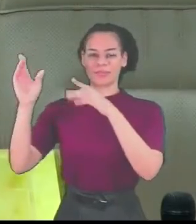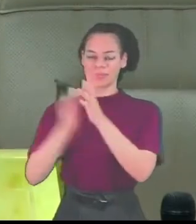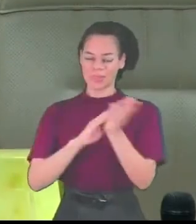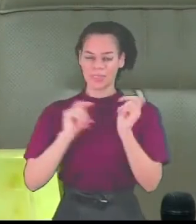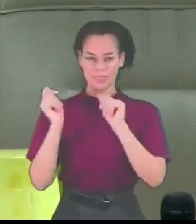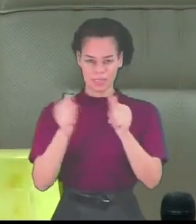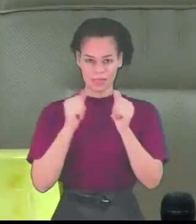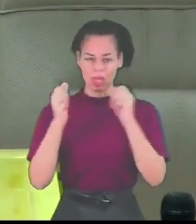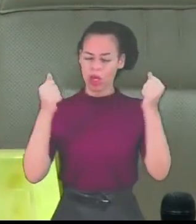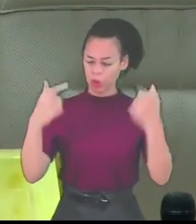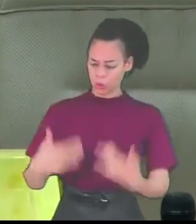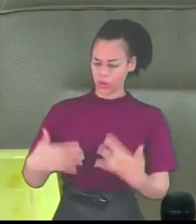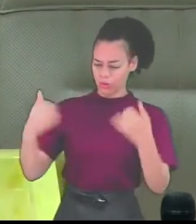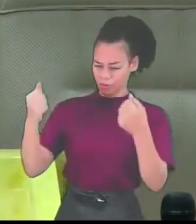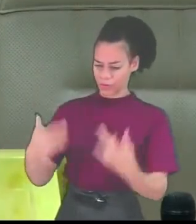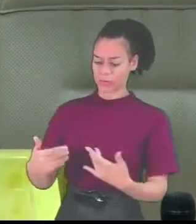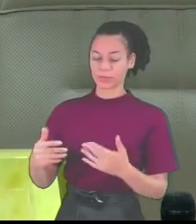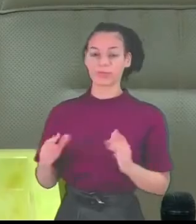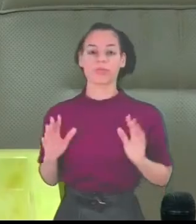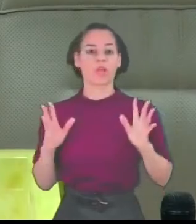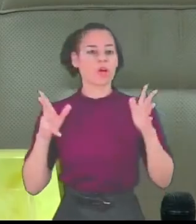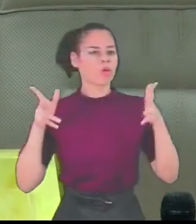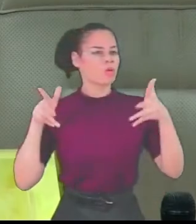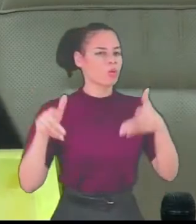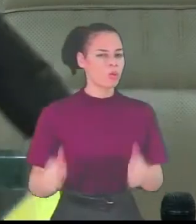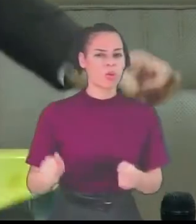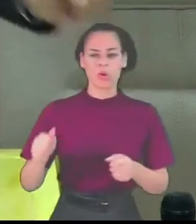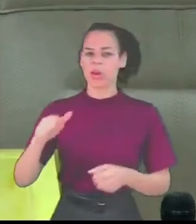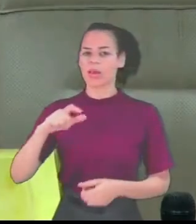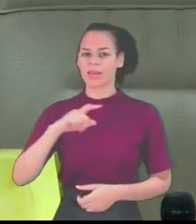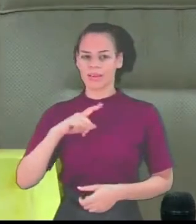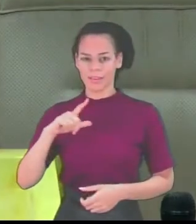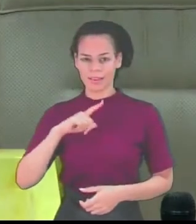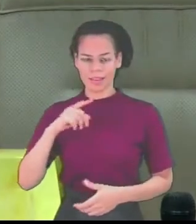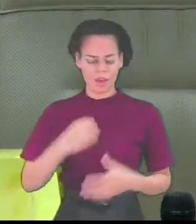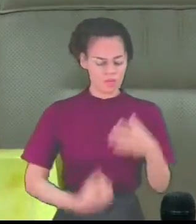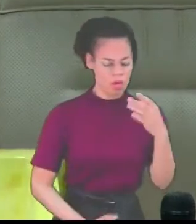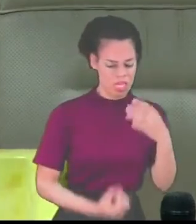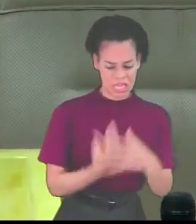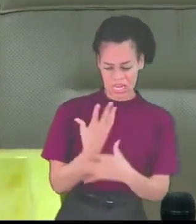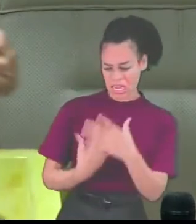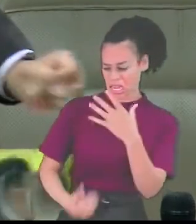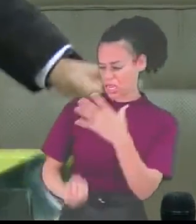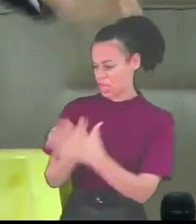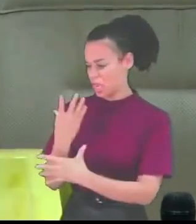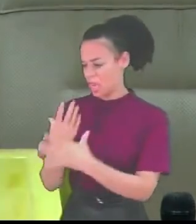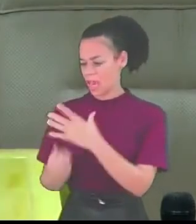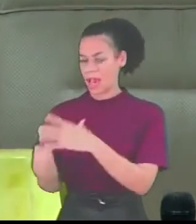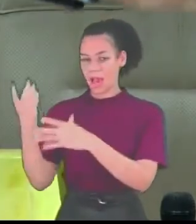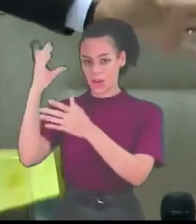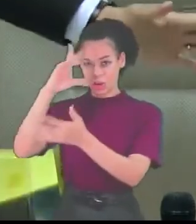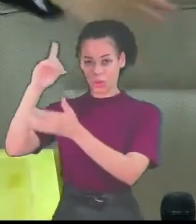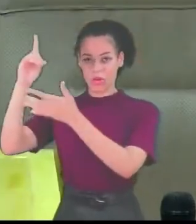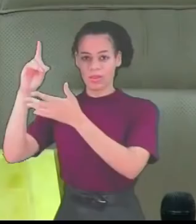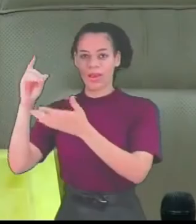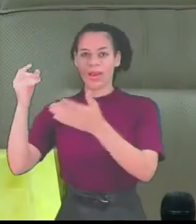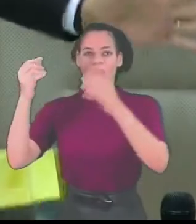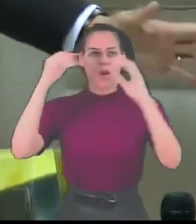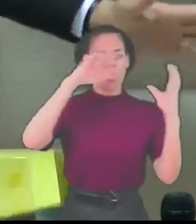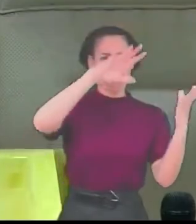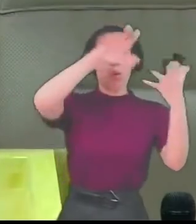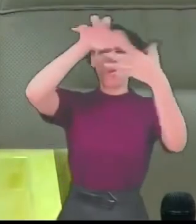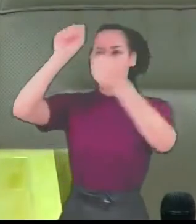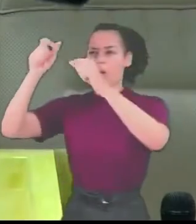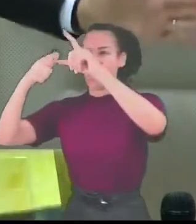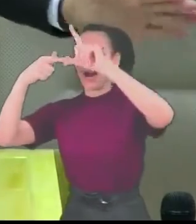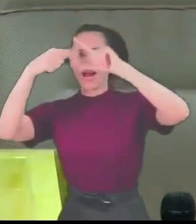e ele vai dizer que tudo que existe mais tarde tu por ali o caso as